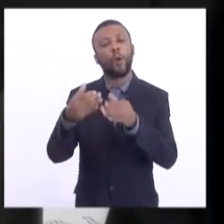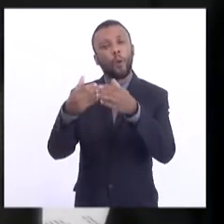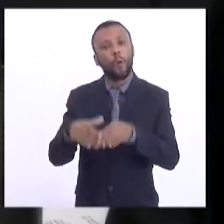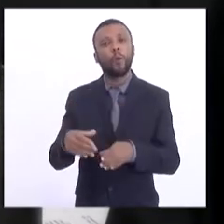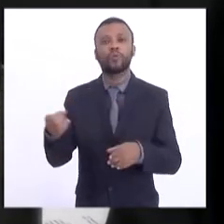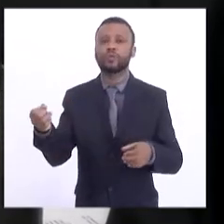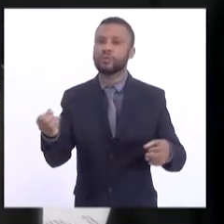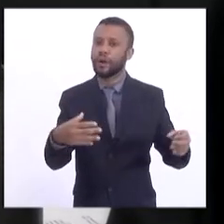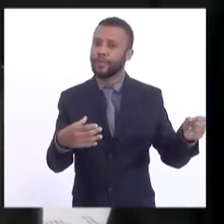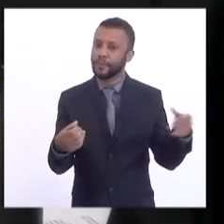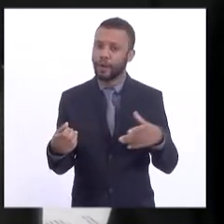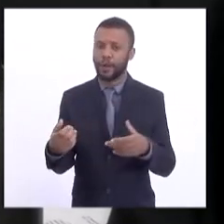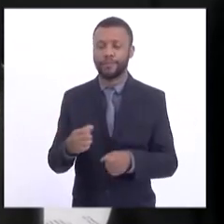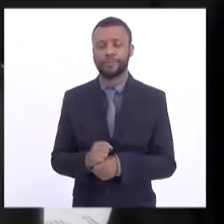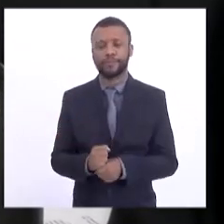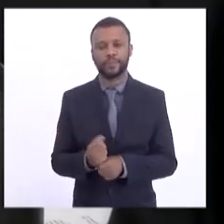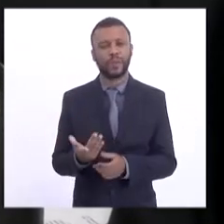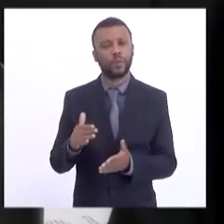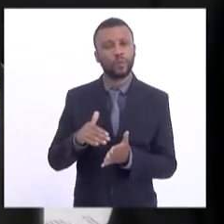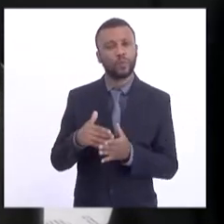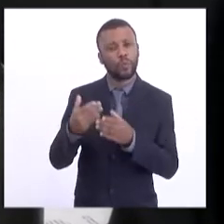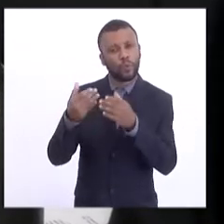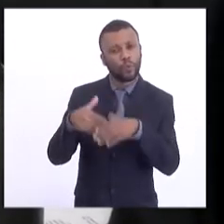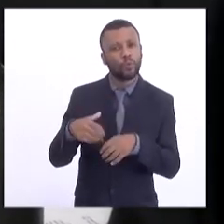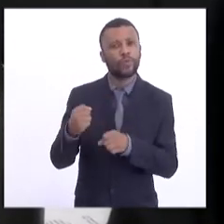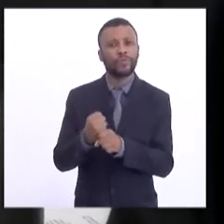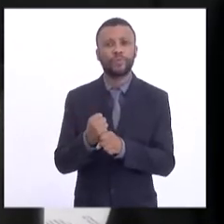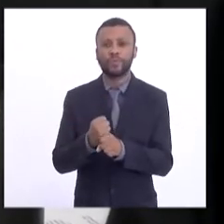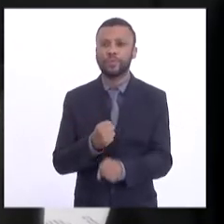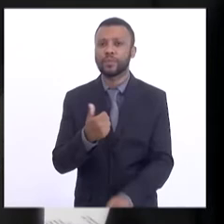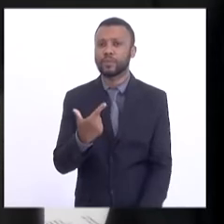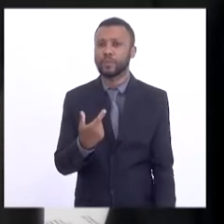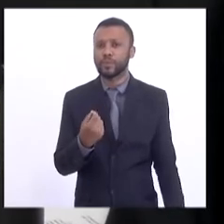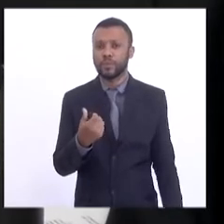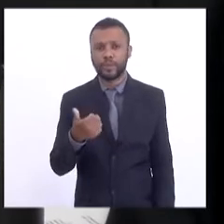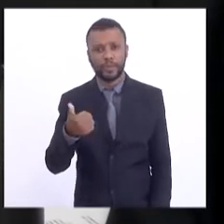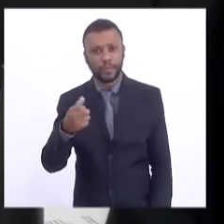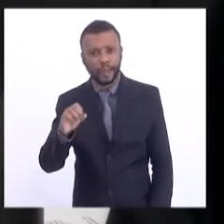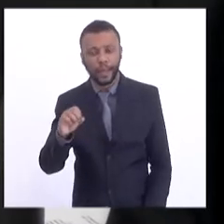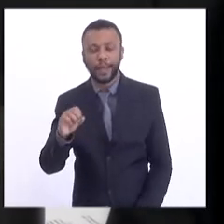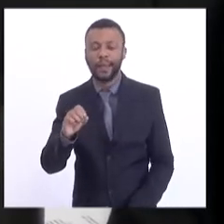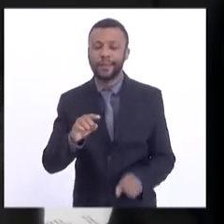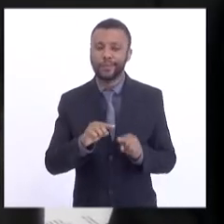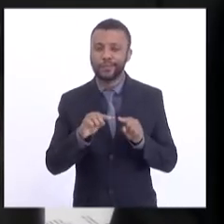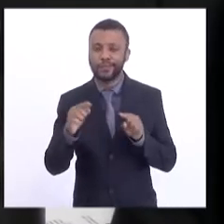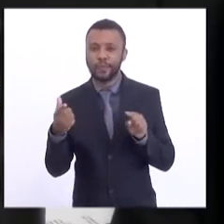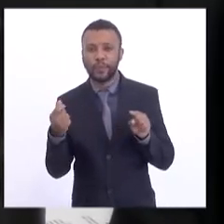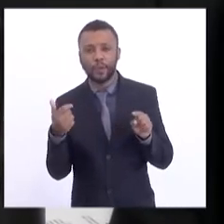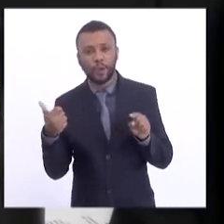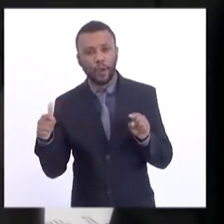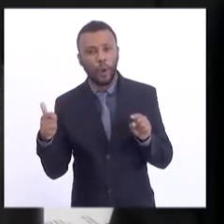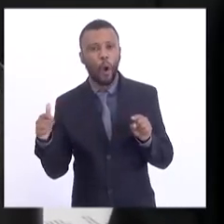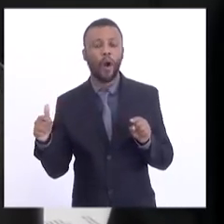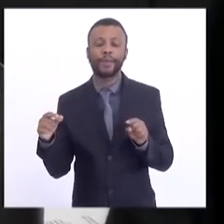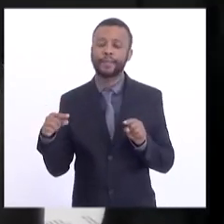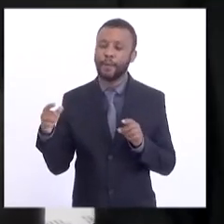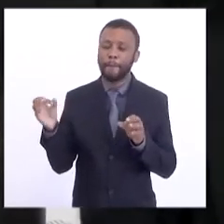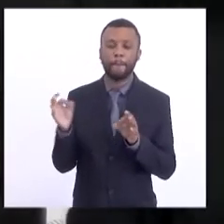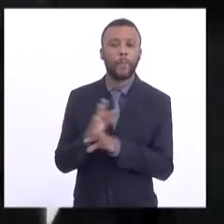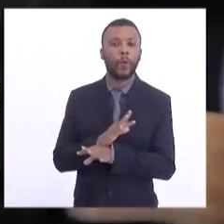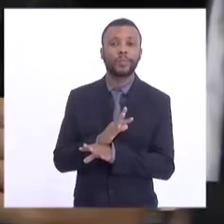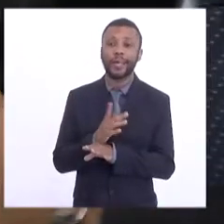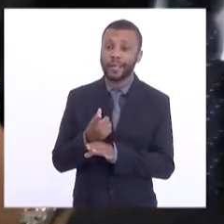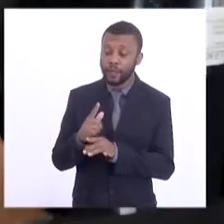o nosso último concurso foi na em 2010 para 2011 e 12 depois disso não tivemos